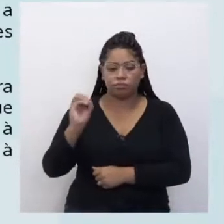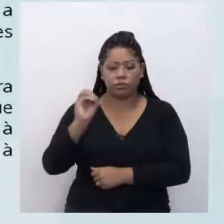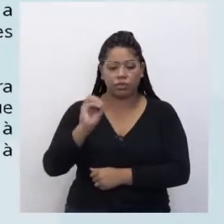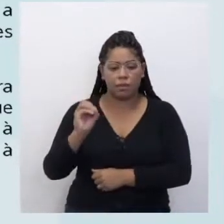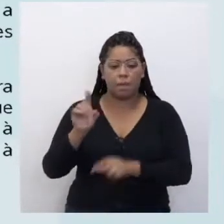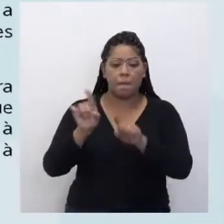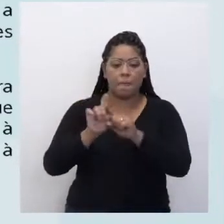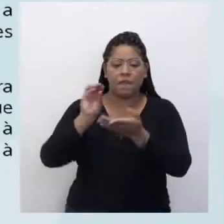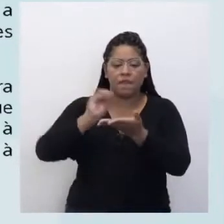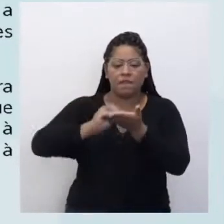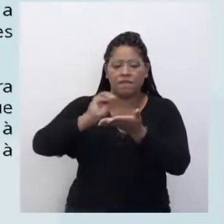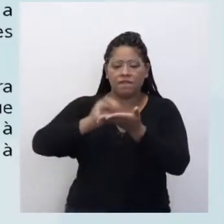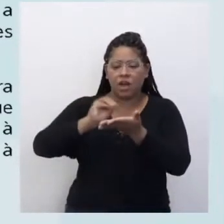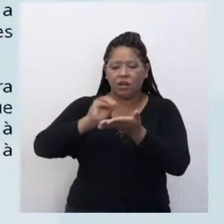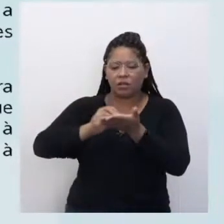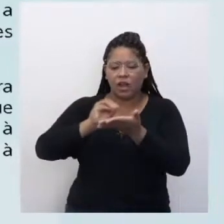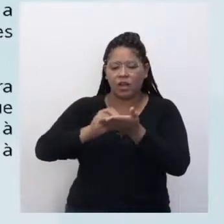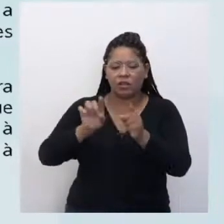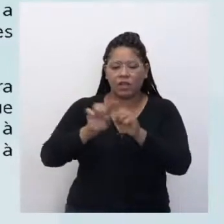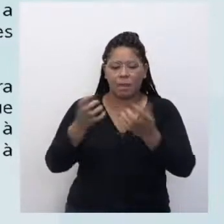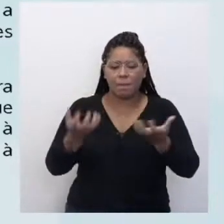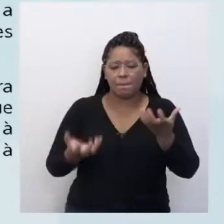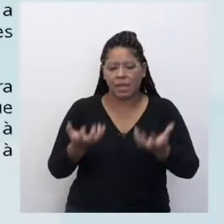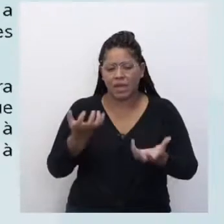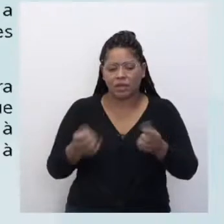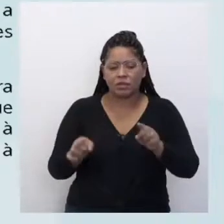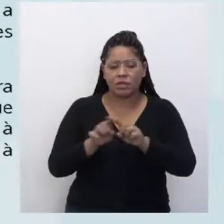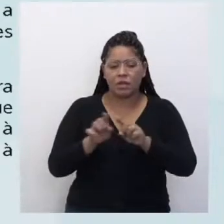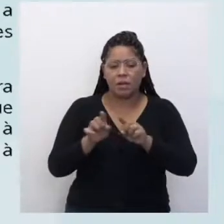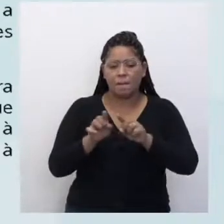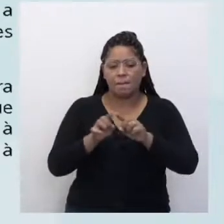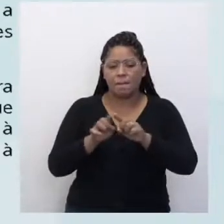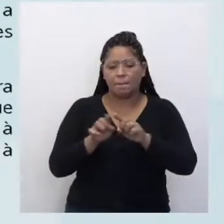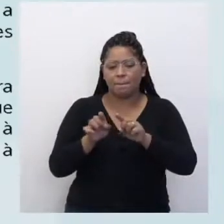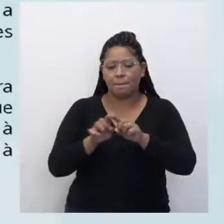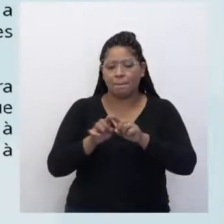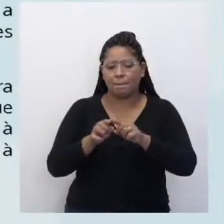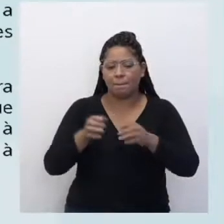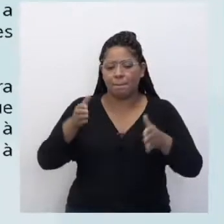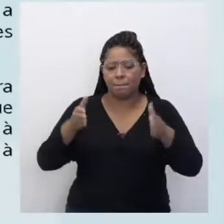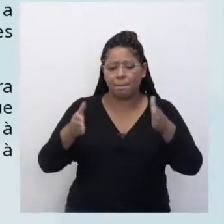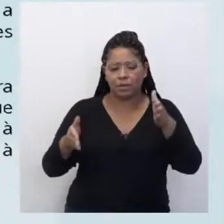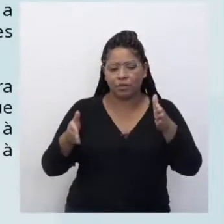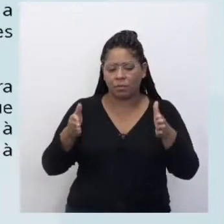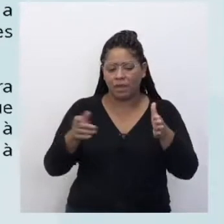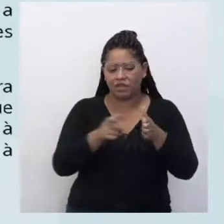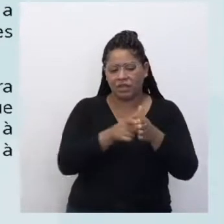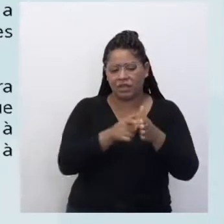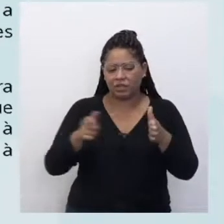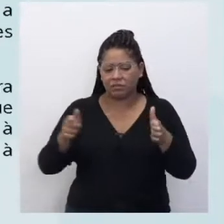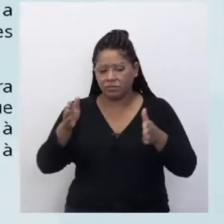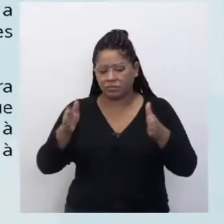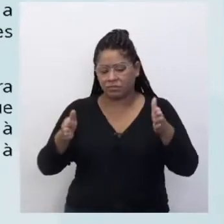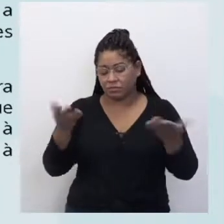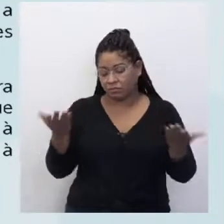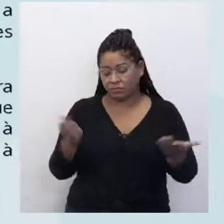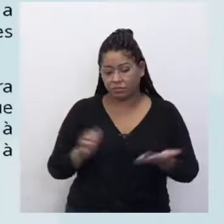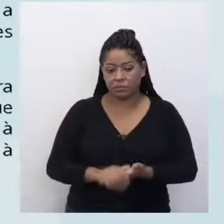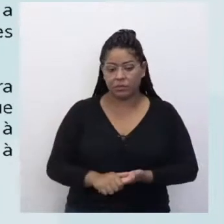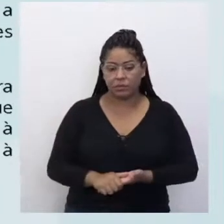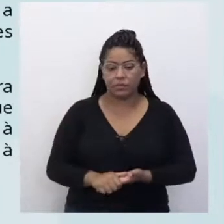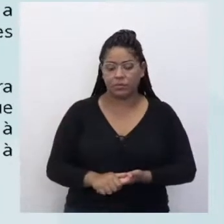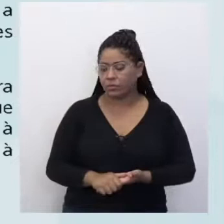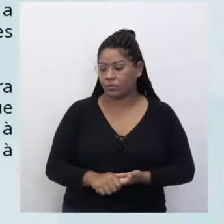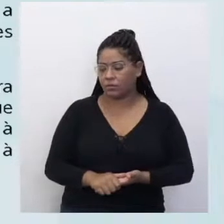de padronização de pesos e medidas. Quantificar e precificar os produtos era um grande desafio para